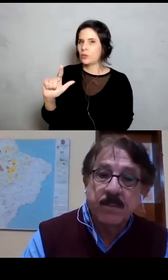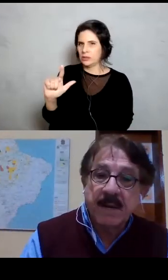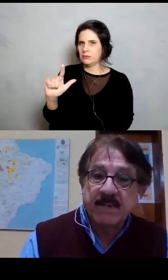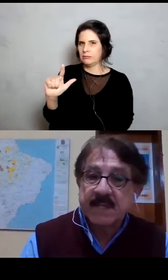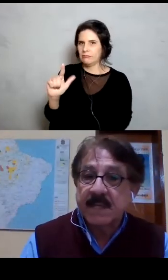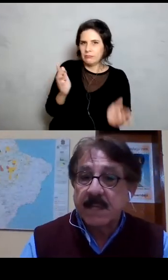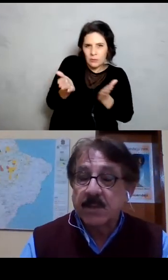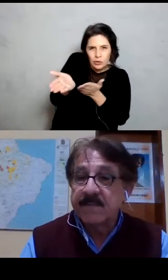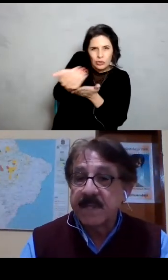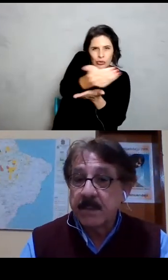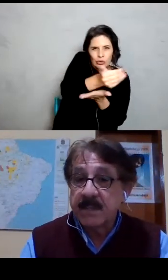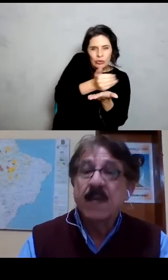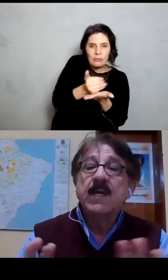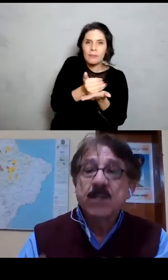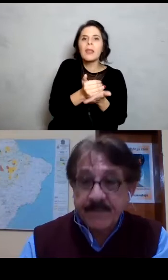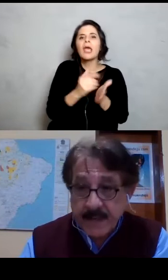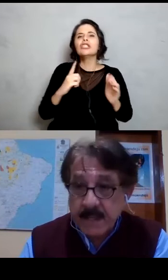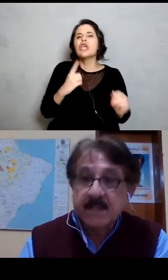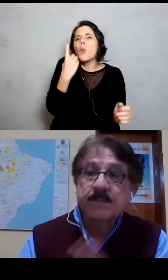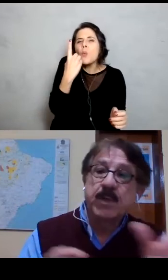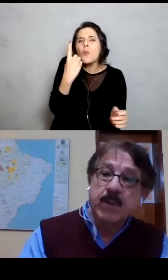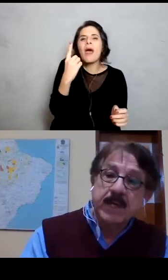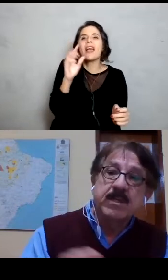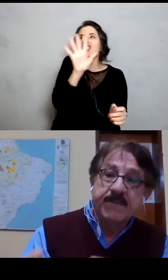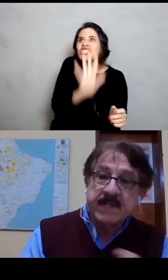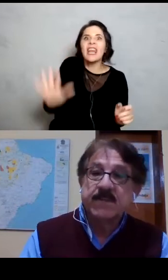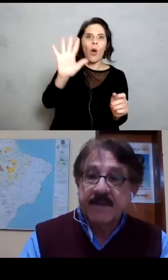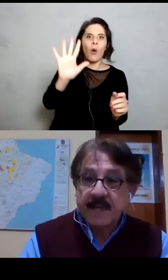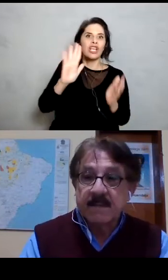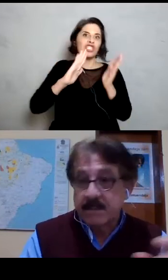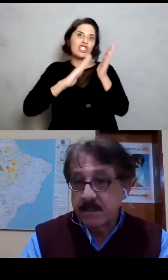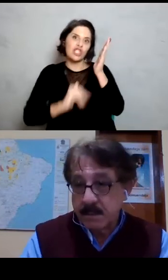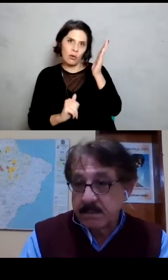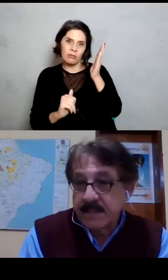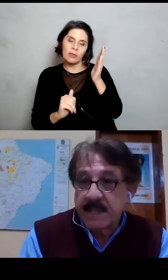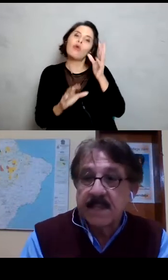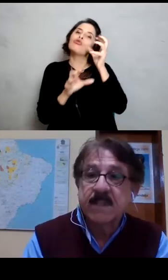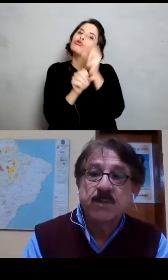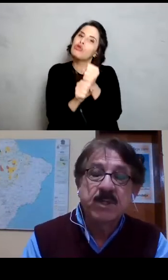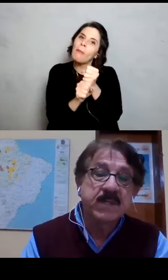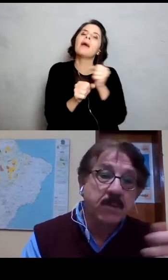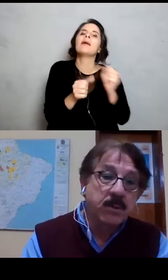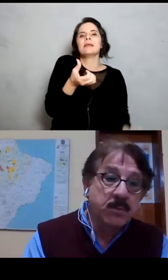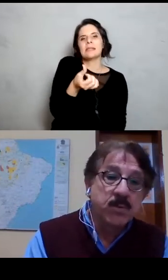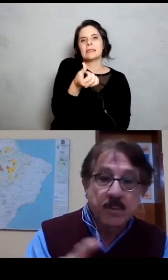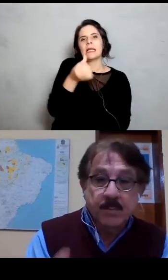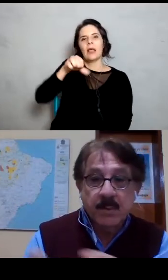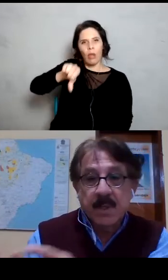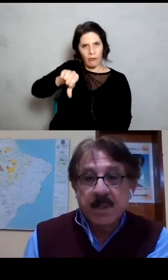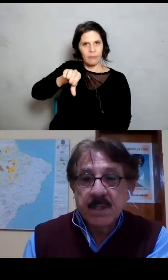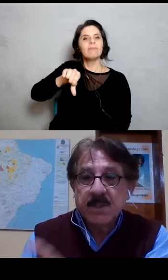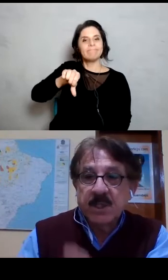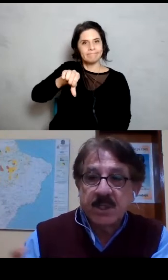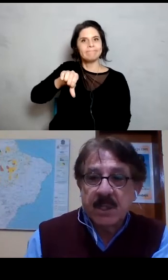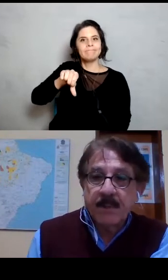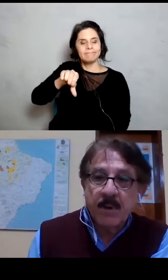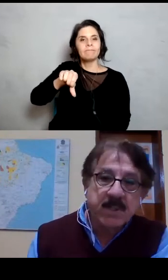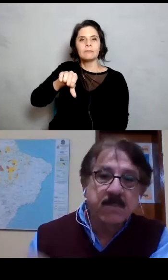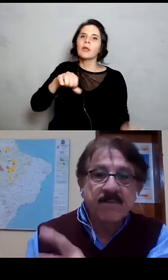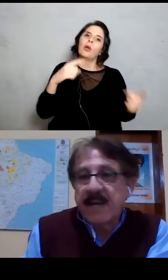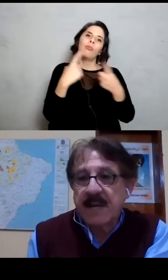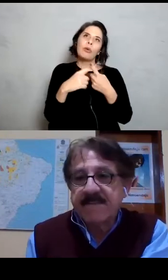então sobravam 69 línguas diferentes, porque o Cardim fazia questão de dizer quando um grupo